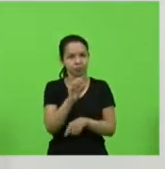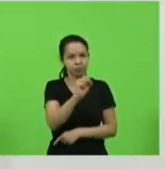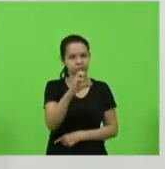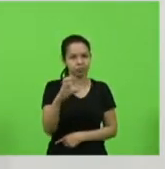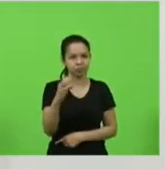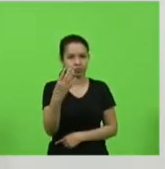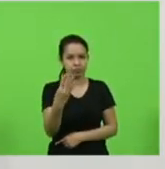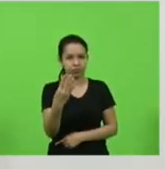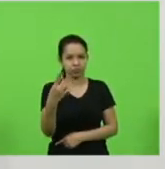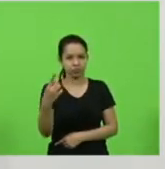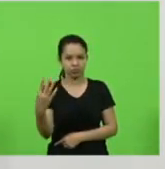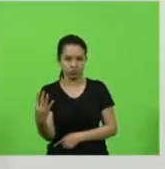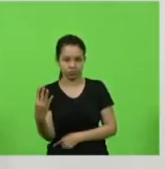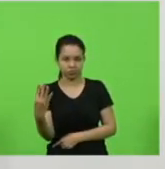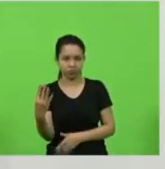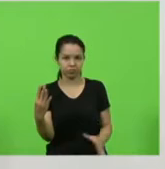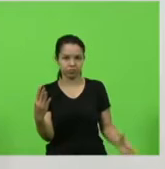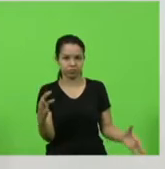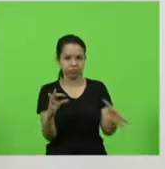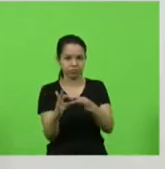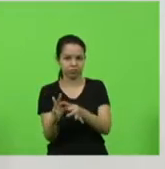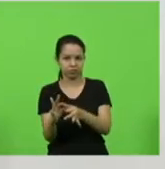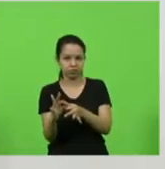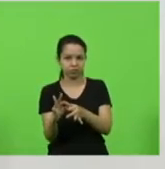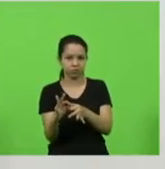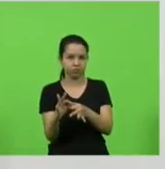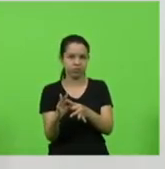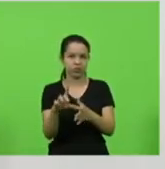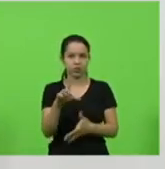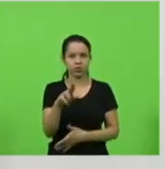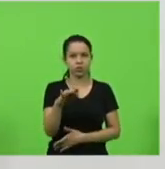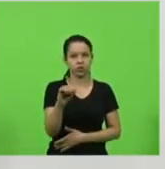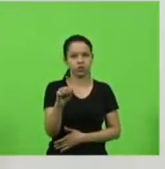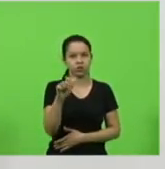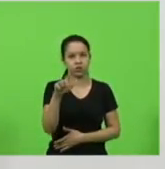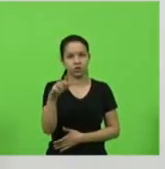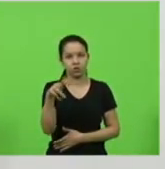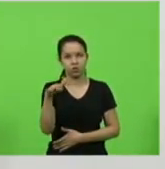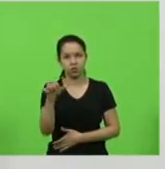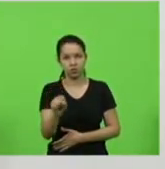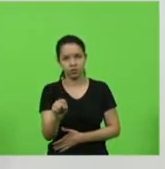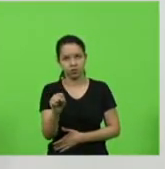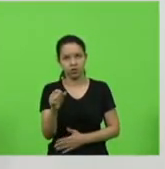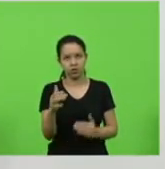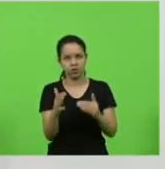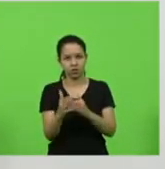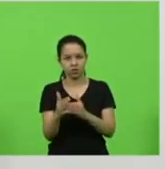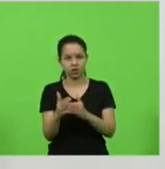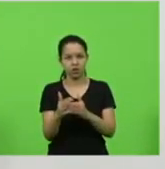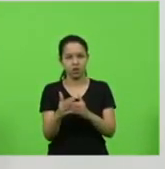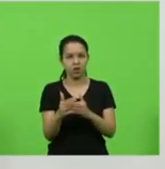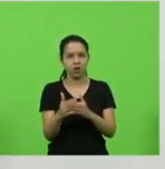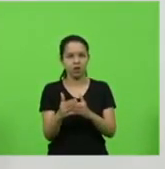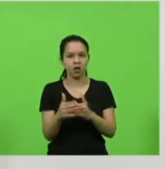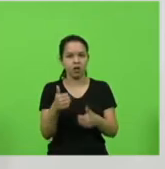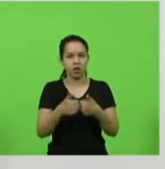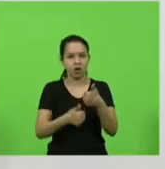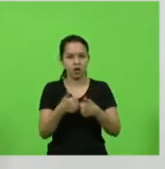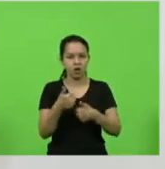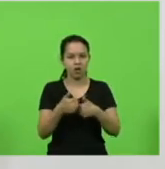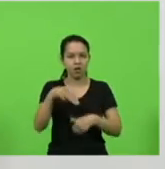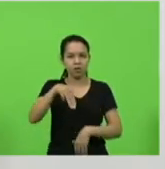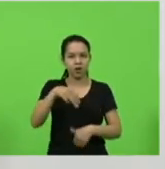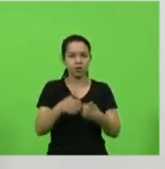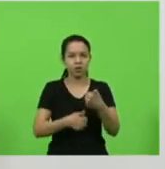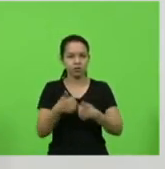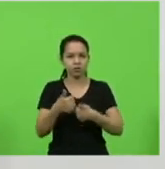SC-414, que faz a ligação de Luiz Alves a Massaranduba. Uma reivindicação antiga